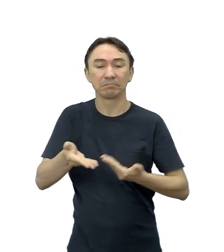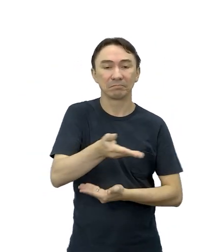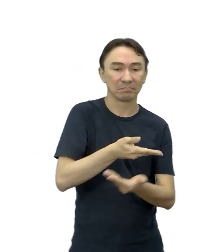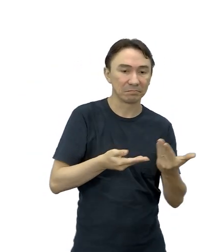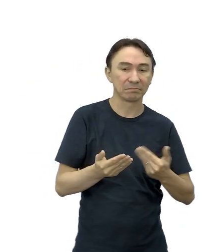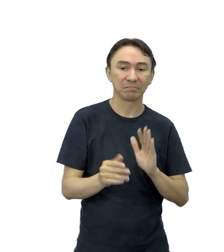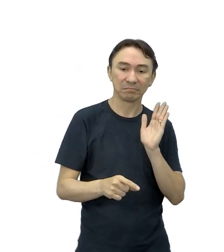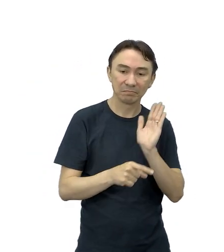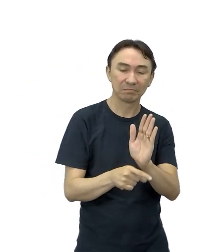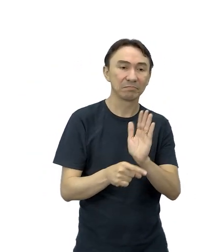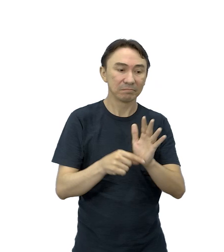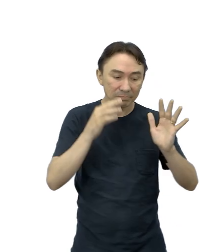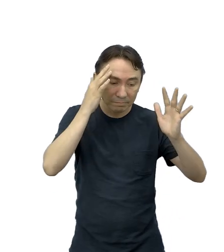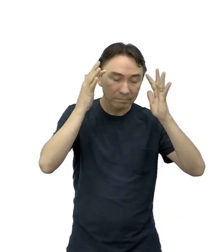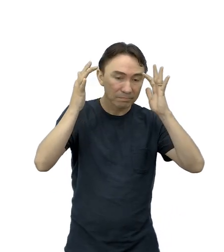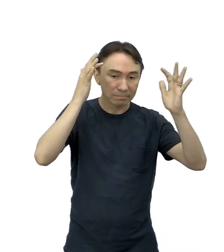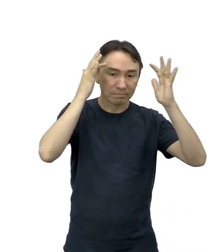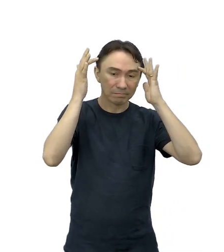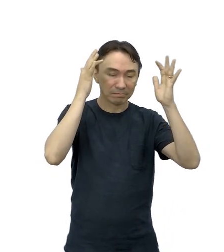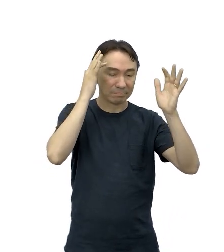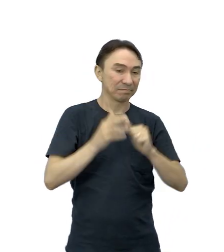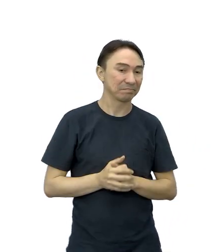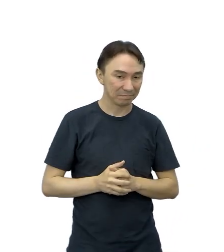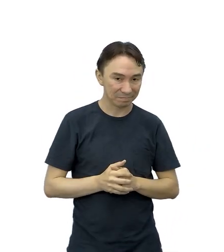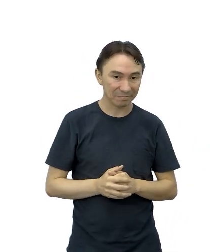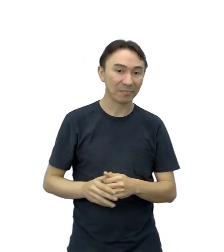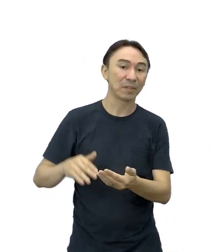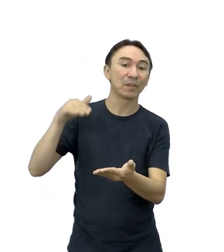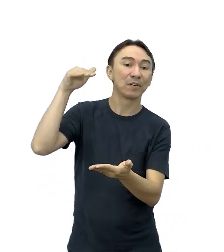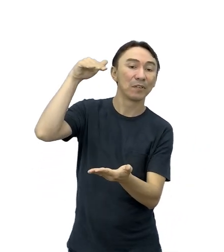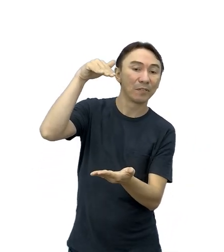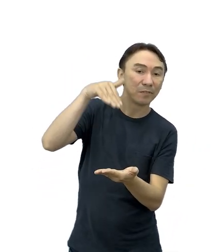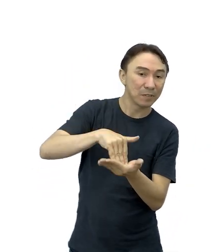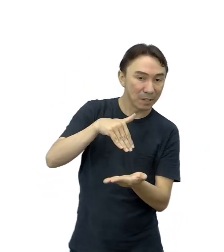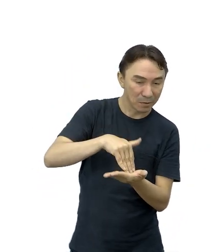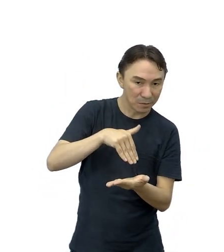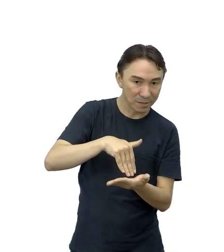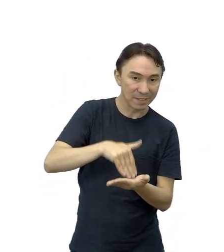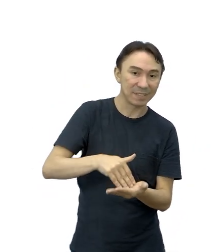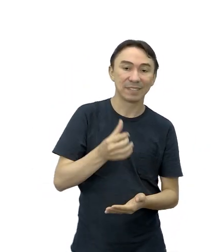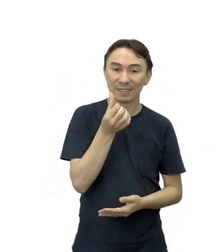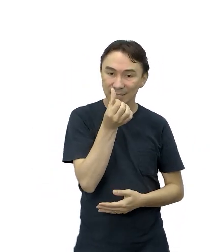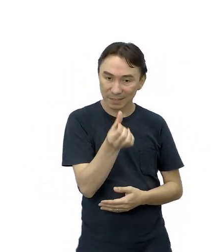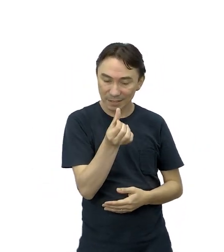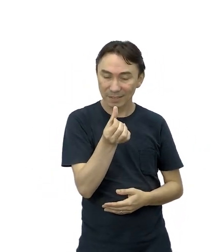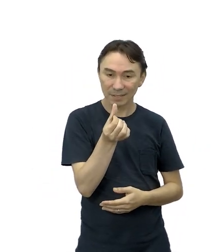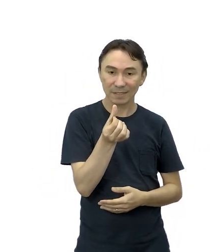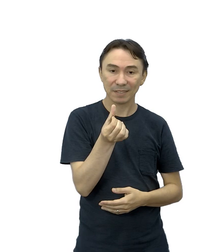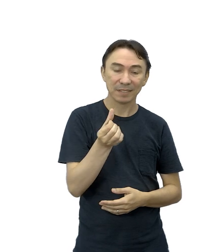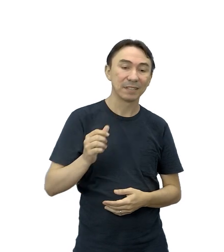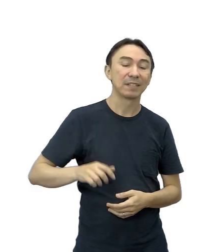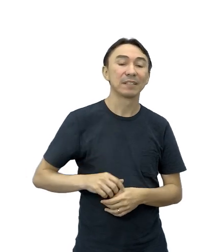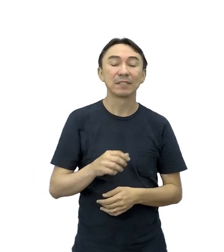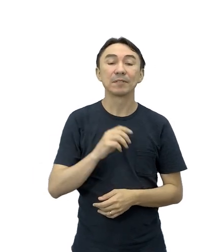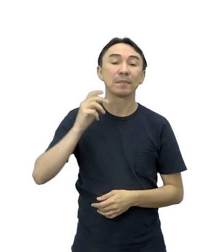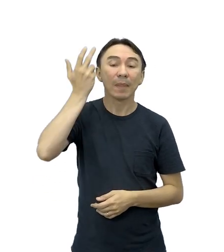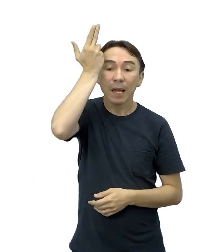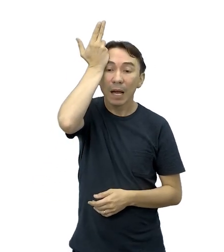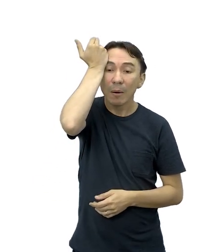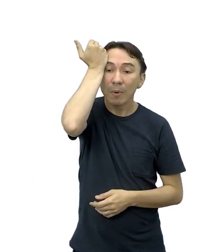planejamento lá na TPC de vocês. E no finalzinho nós temos de 6 de abril a 12 de abril a nossa semana de